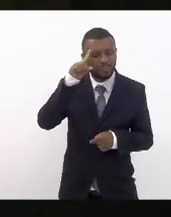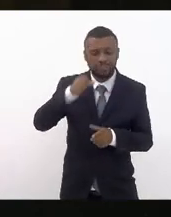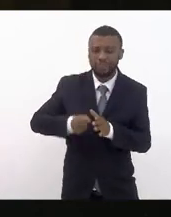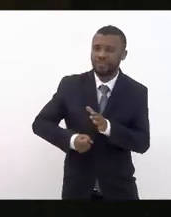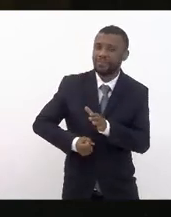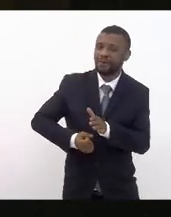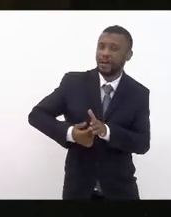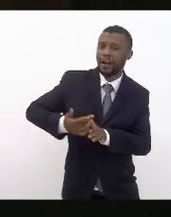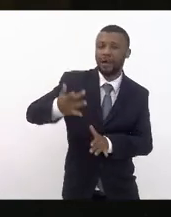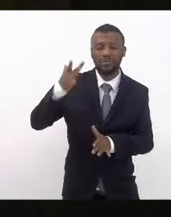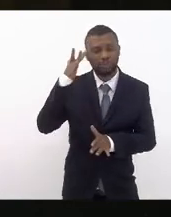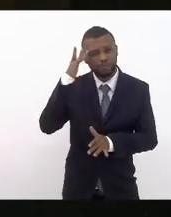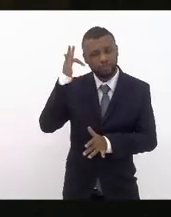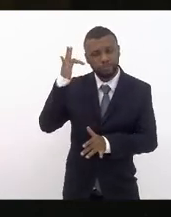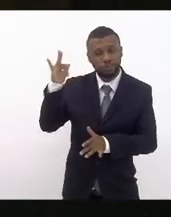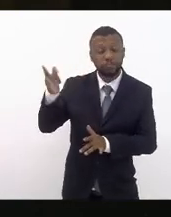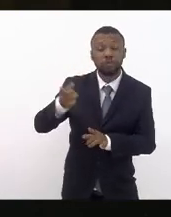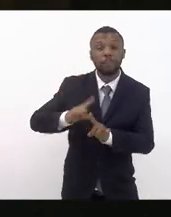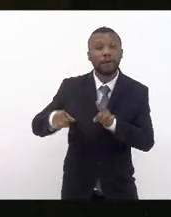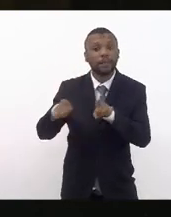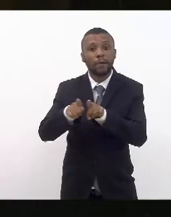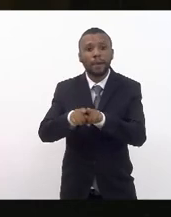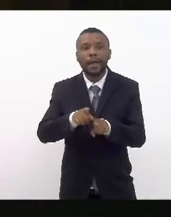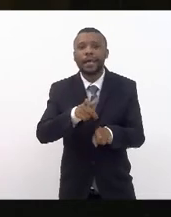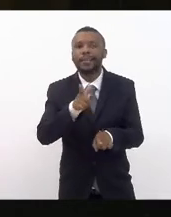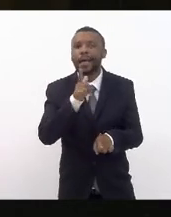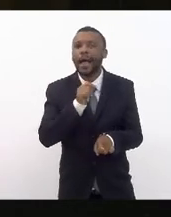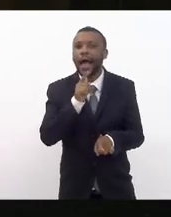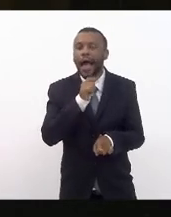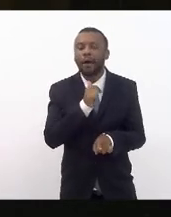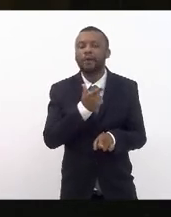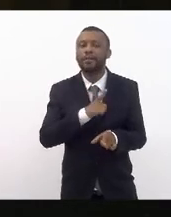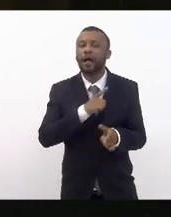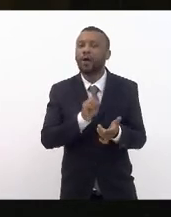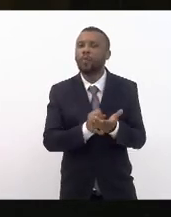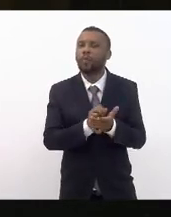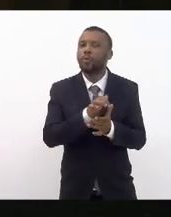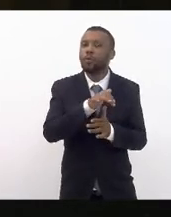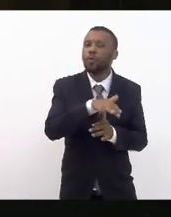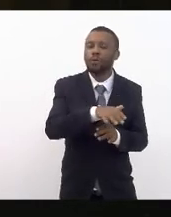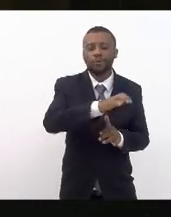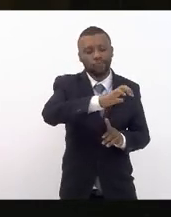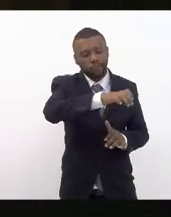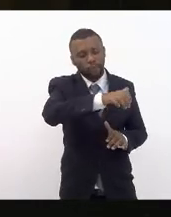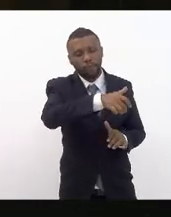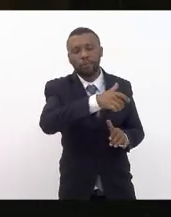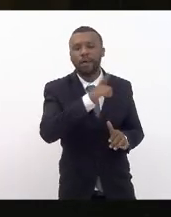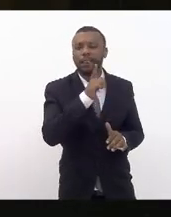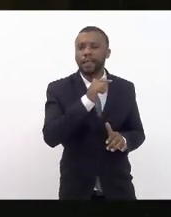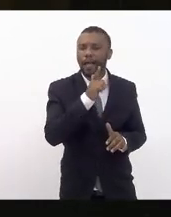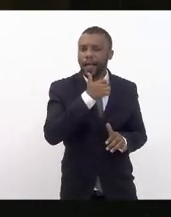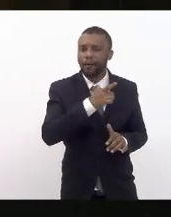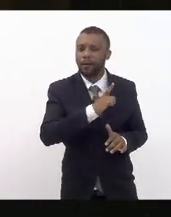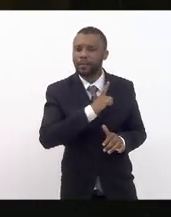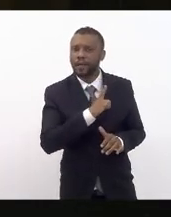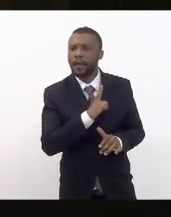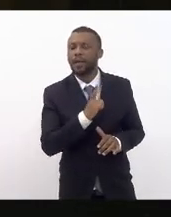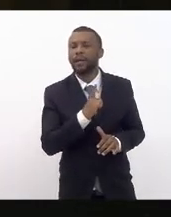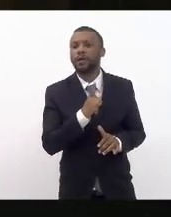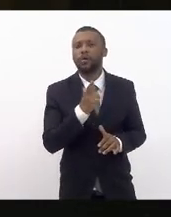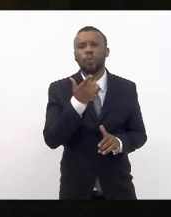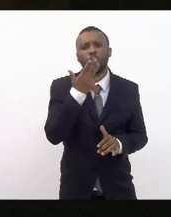mas também essa mesma água está chegando às torneiras dos moradores, não é? Com uma